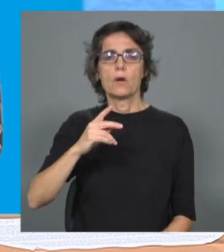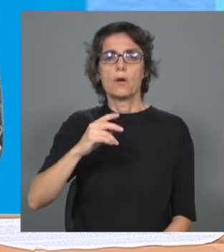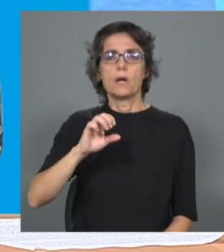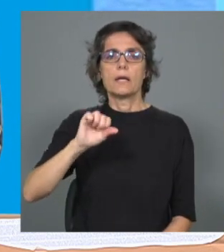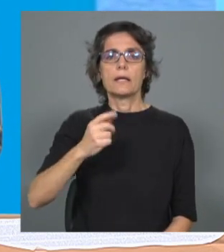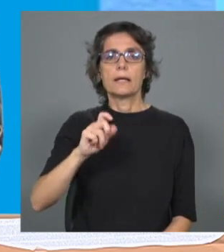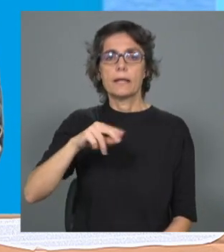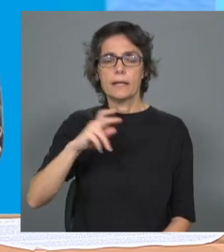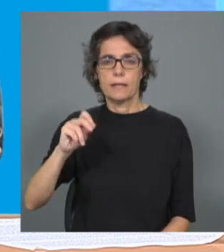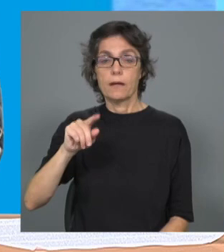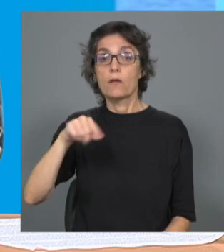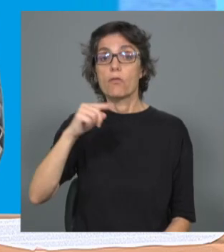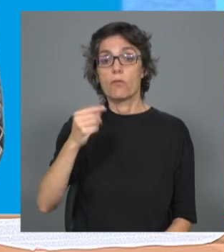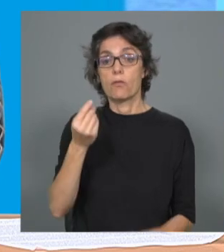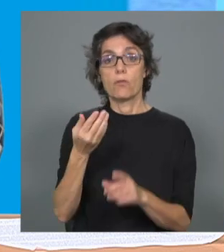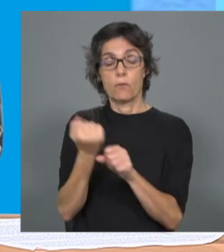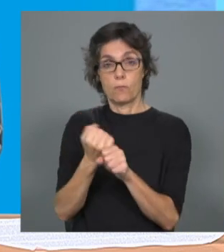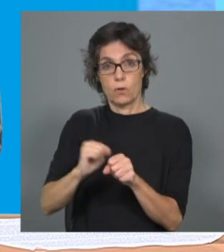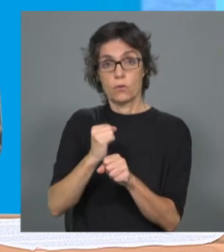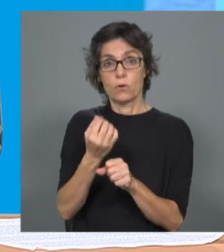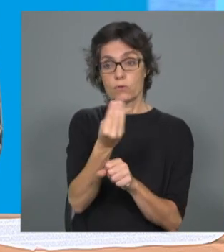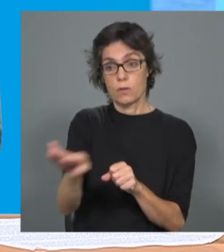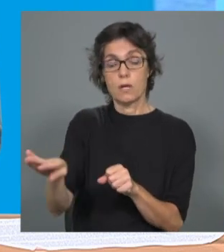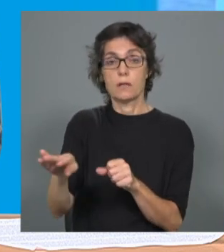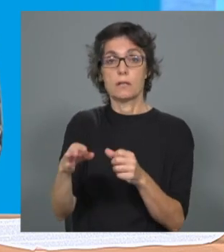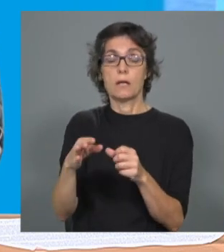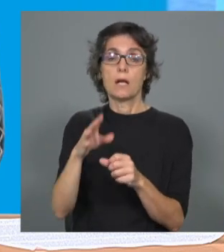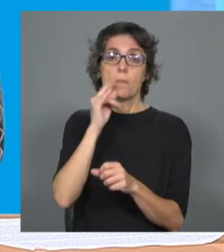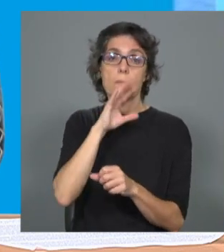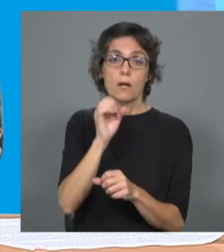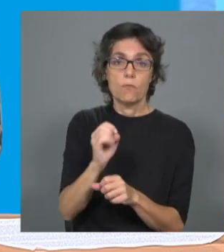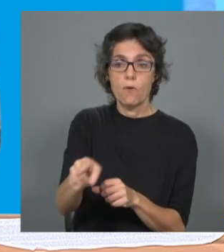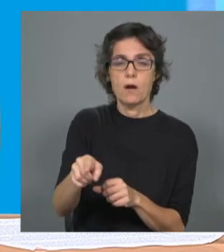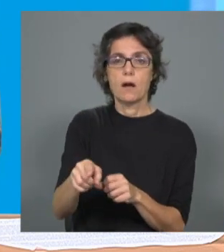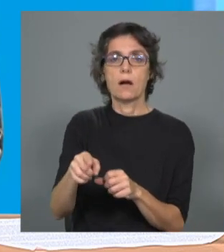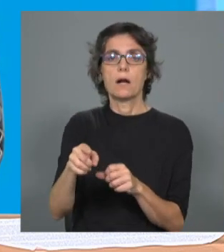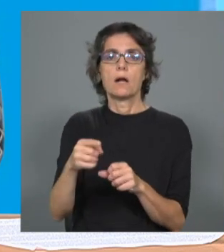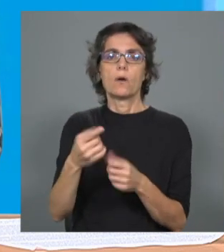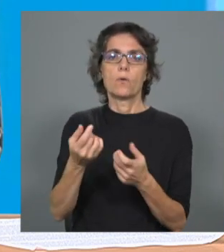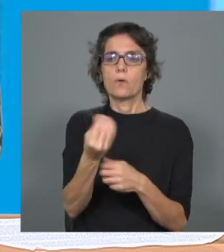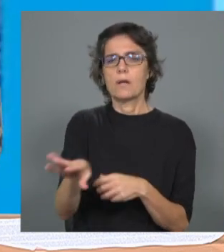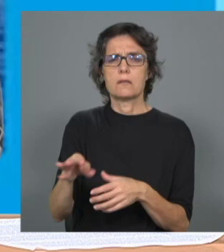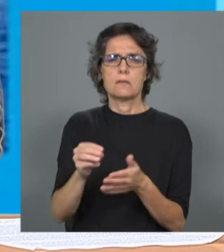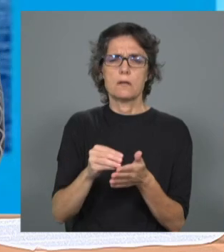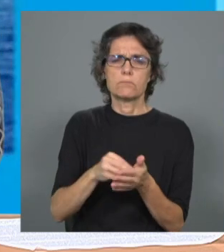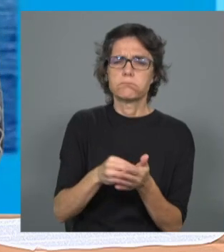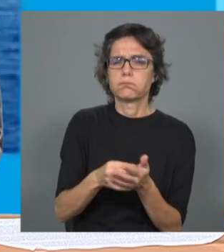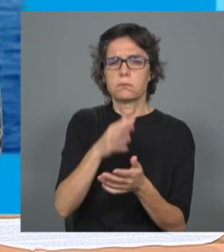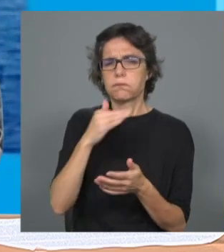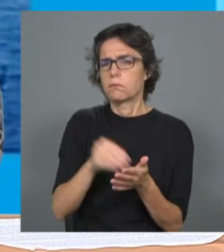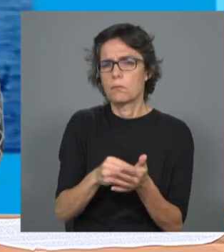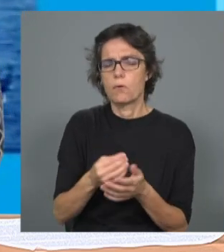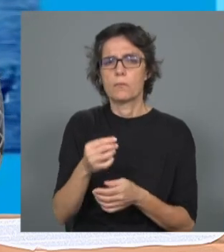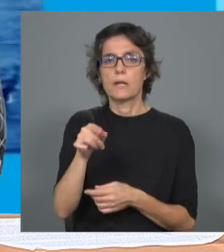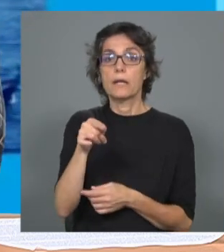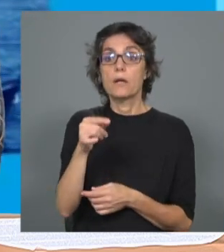Nós ajudamos crianças que são órfãs, que têm dificuldades, as famílias estão muito pobres, e houve um caso